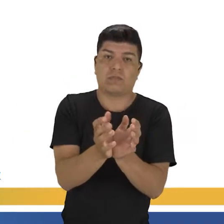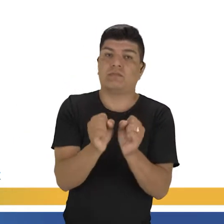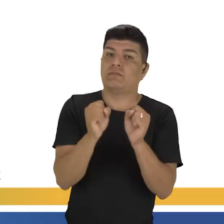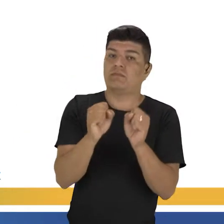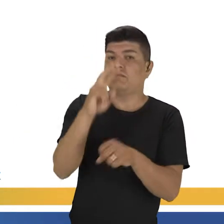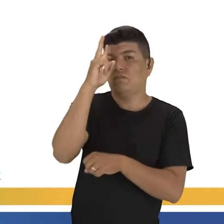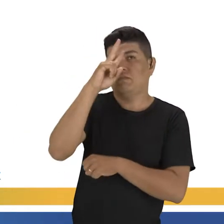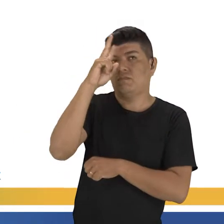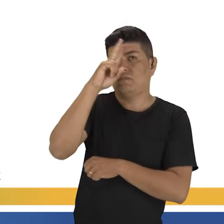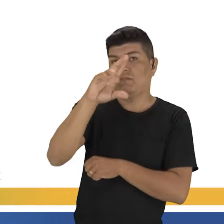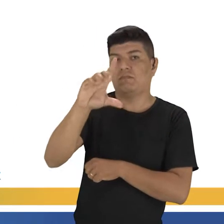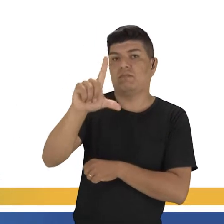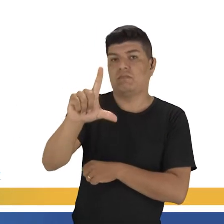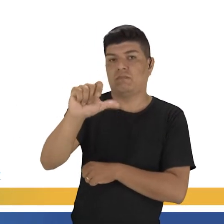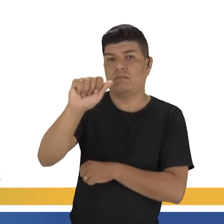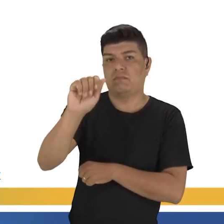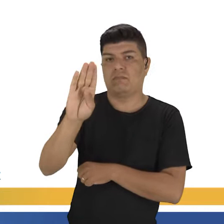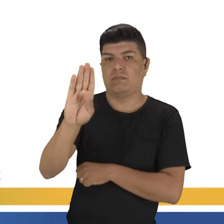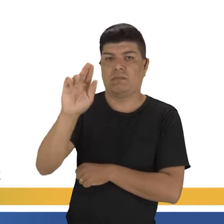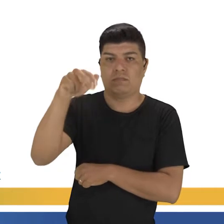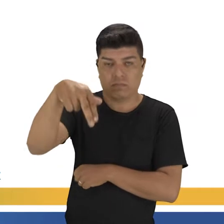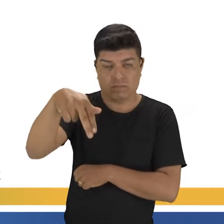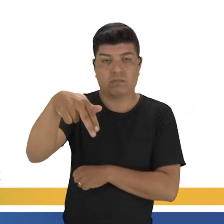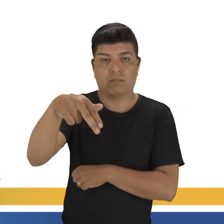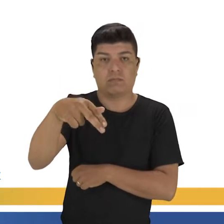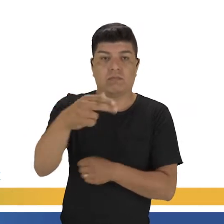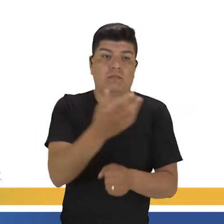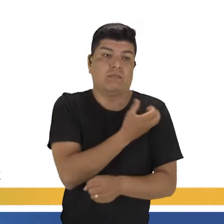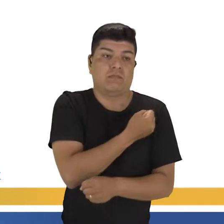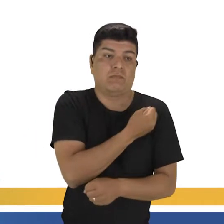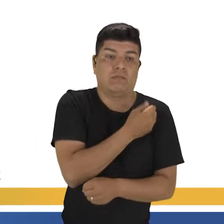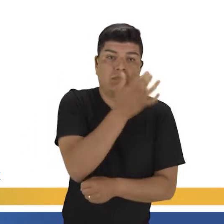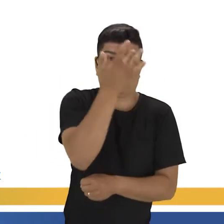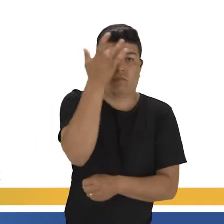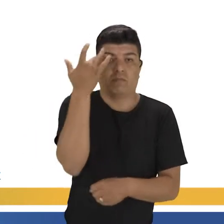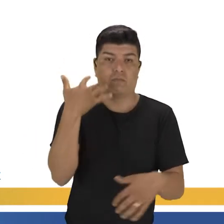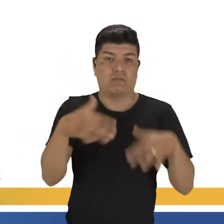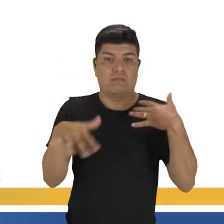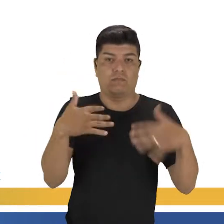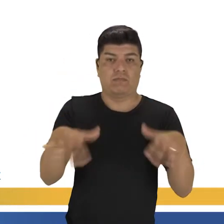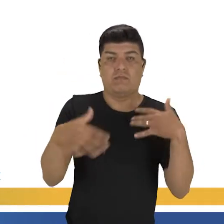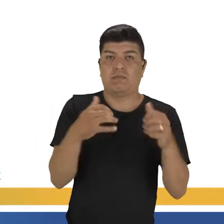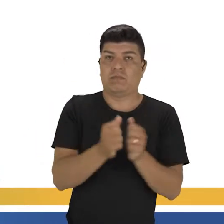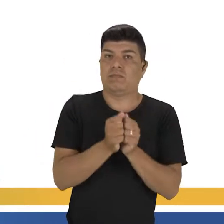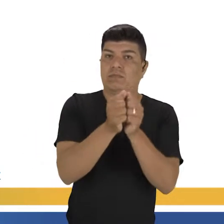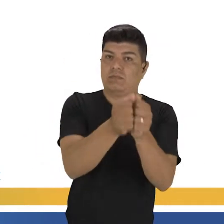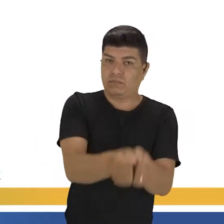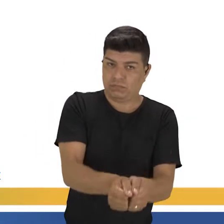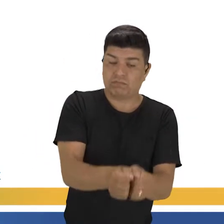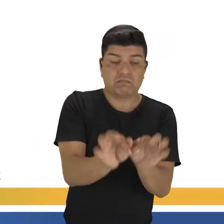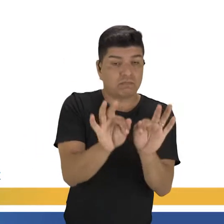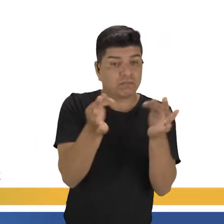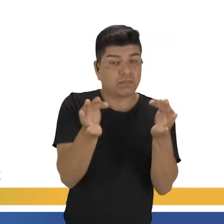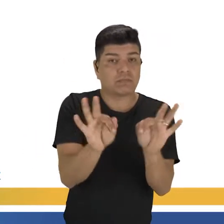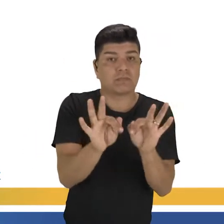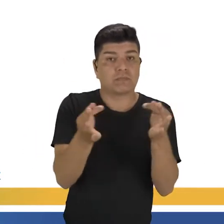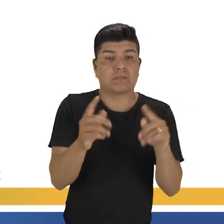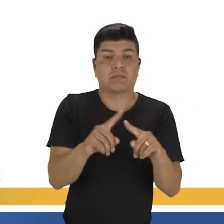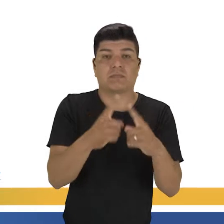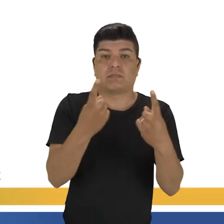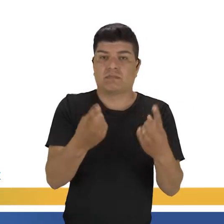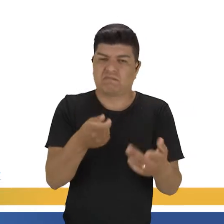pode se lembrar de Laban, onde o grande número de pessoas se movem juntos segundo uma coreografia de estrutura simples,